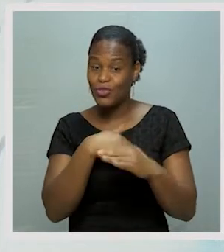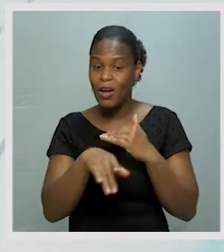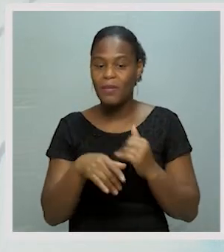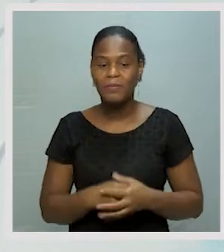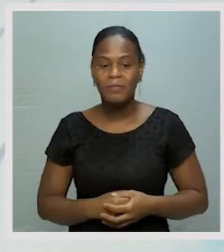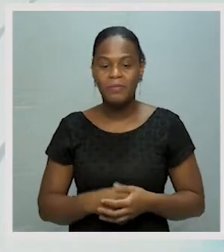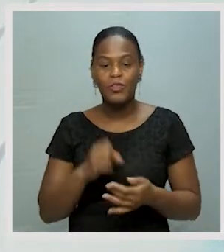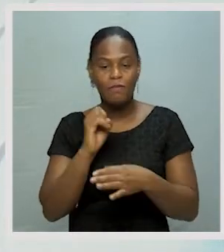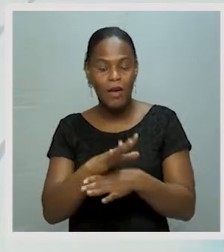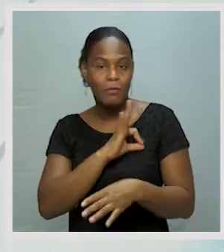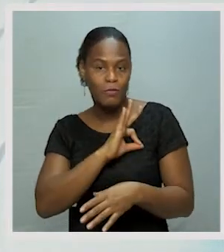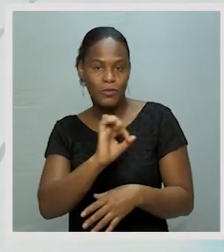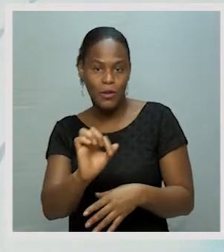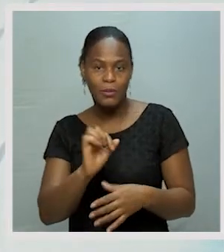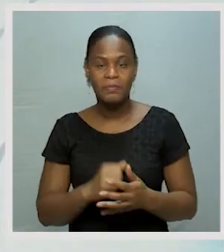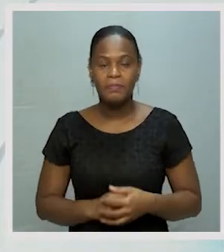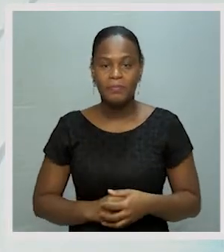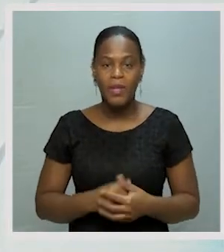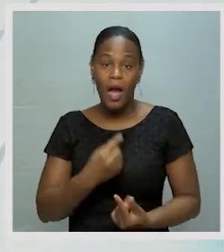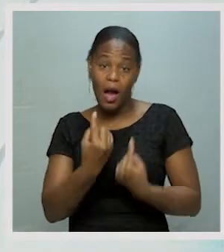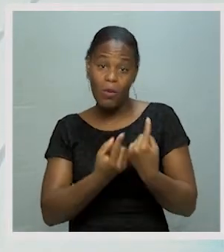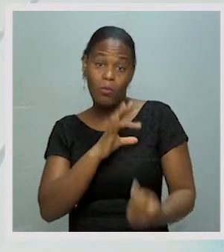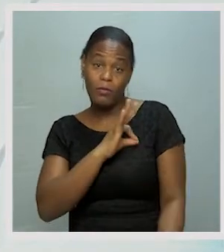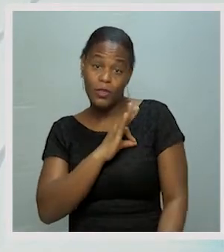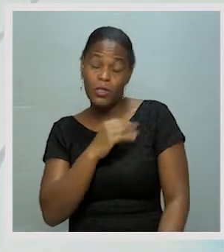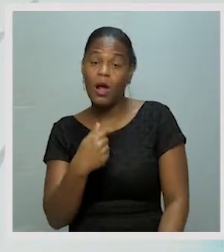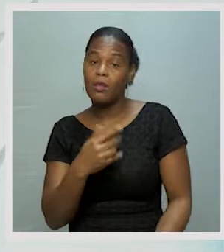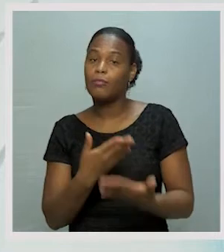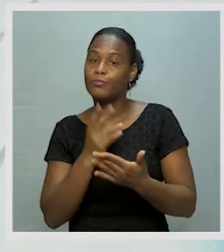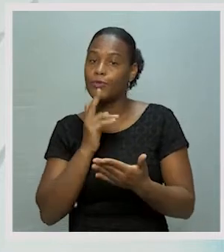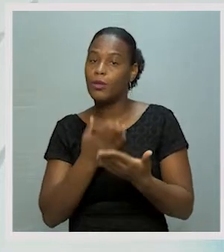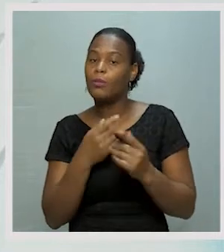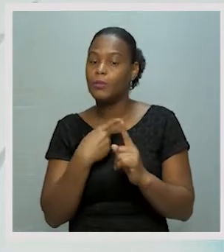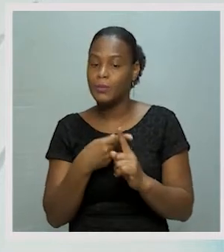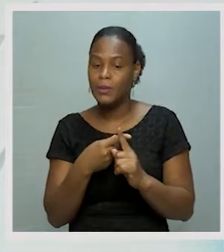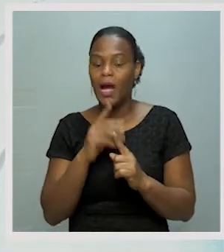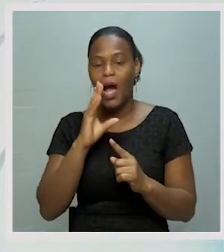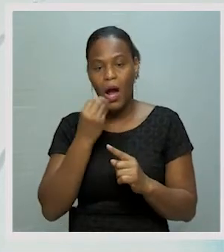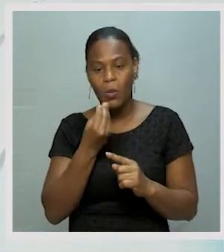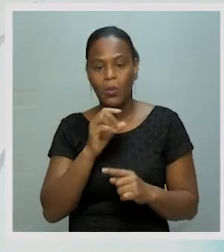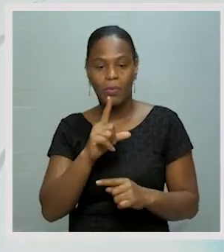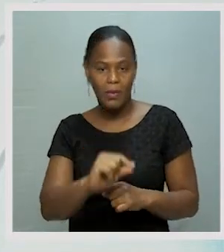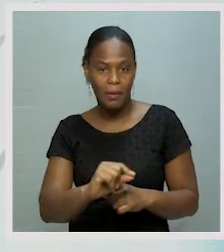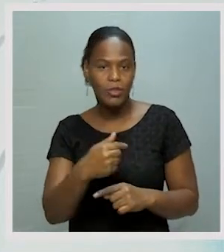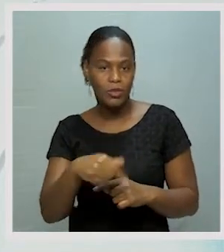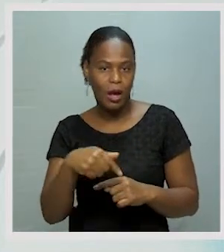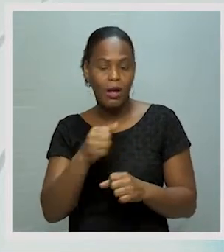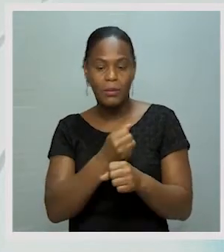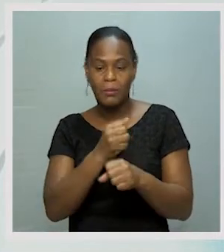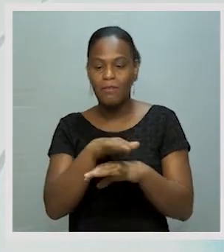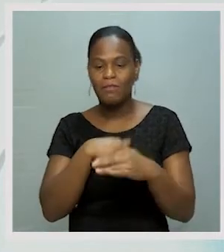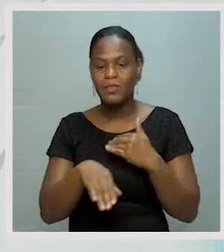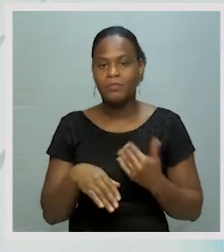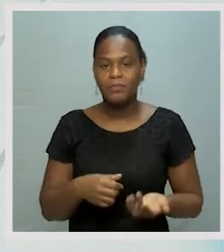vossos professores? Alguns professores têm nos dado feedback positivo e alunos também que estão a fazer o trabalho. É isso que deve